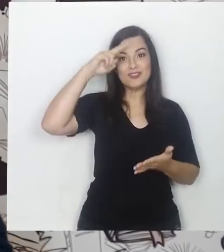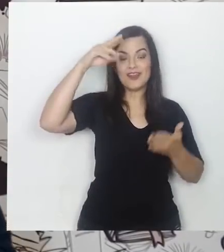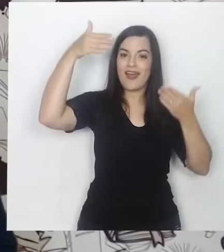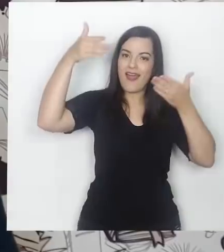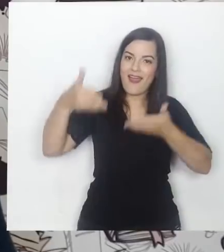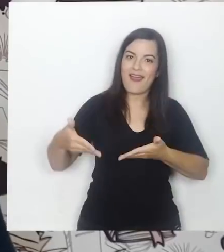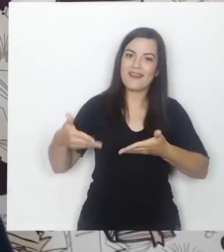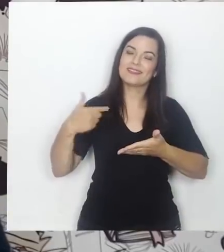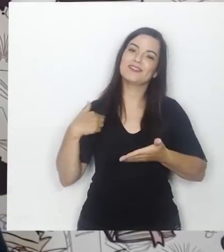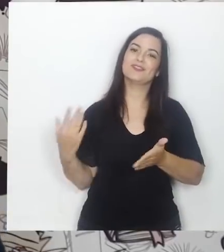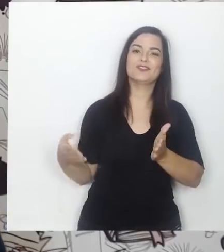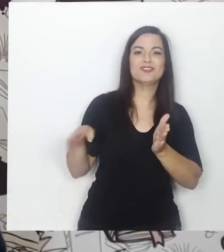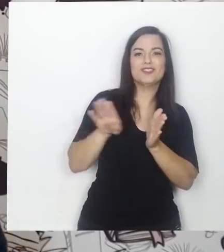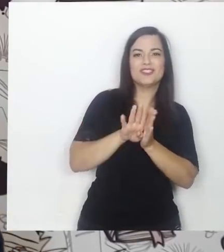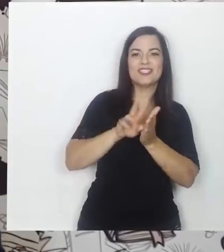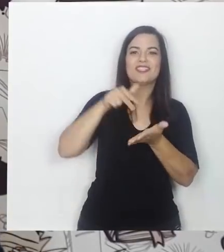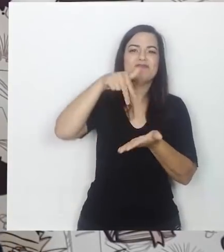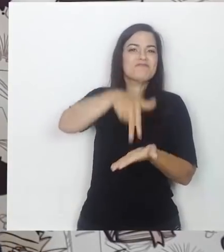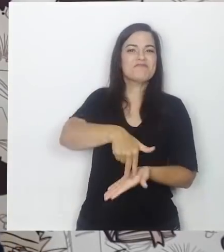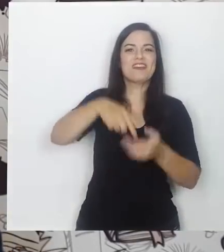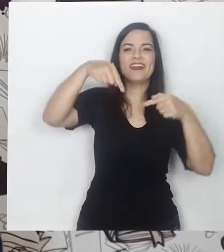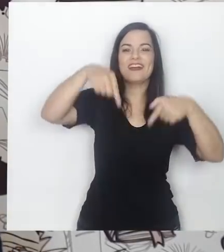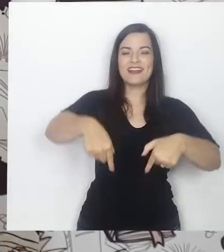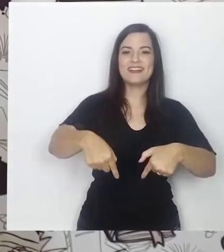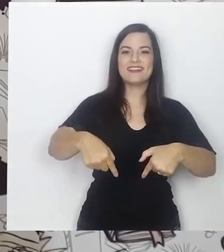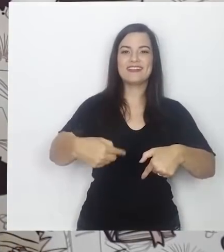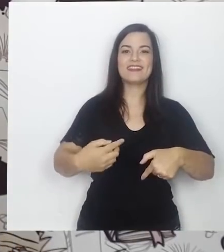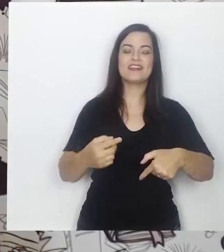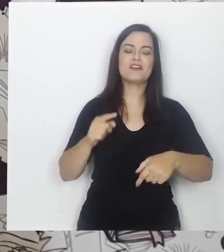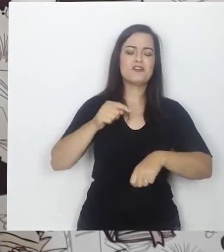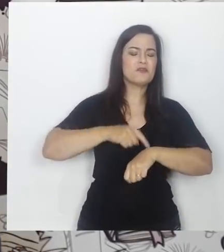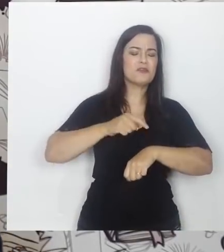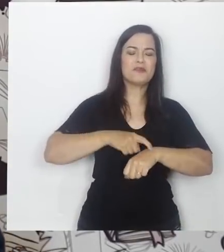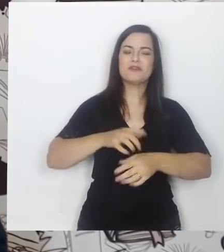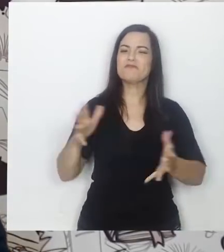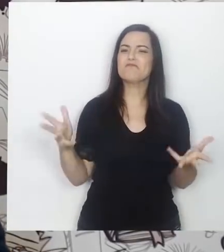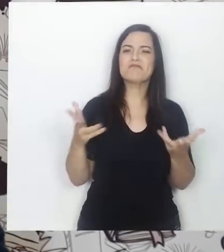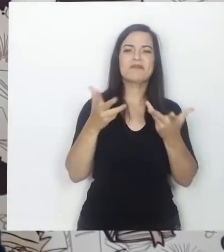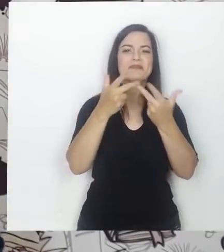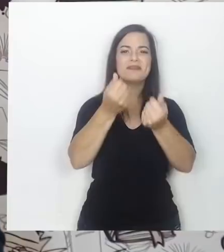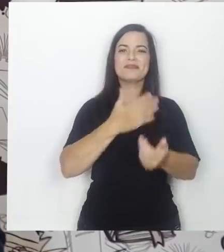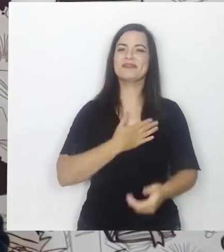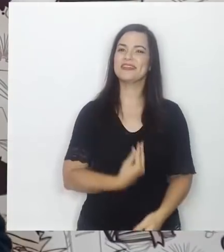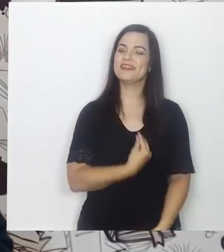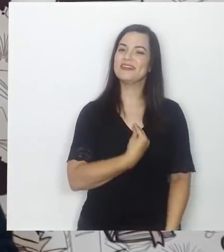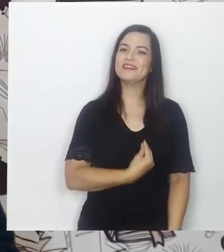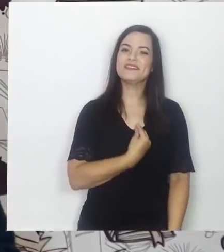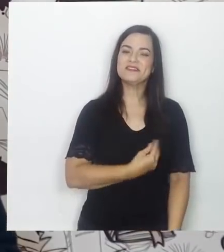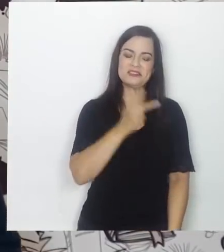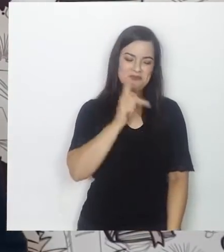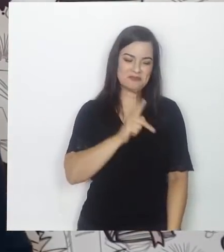viver um dos momentos mais incríveis da minha trajetória como professora. Depois